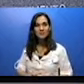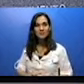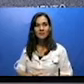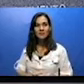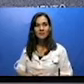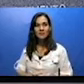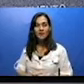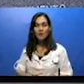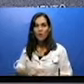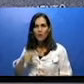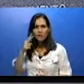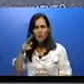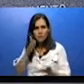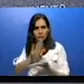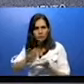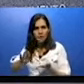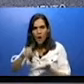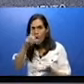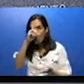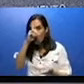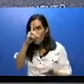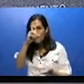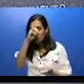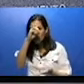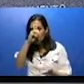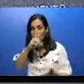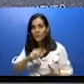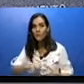pital vamos separar